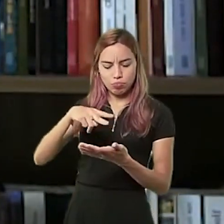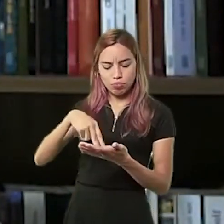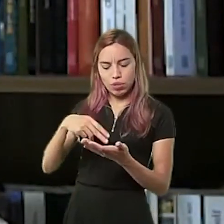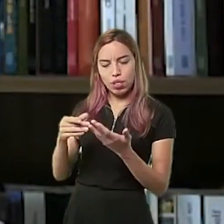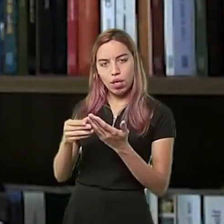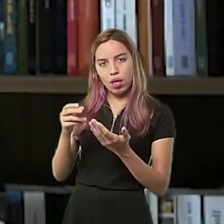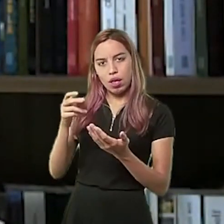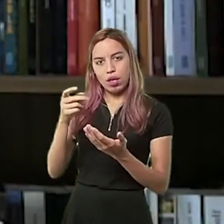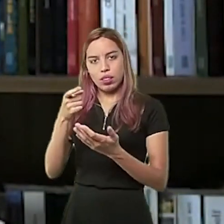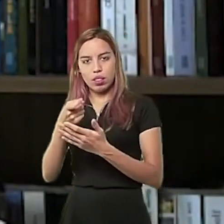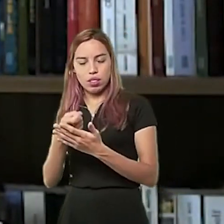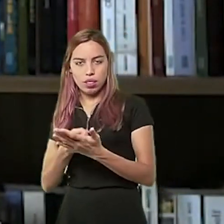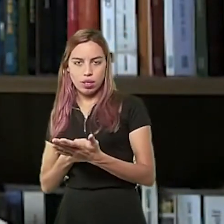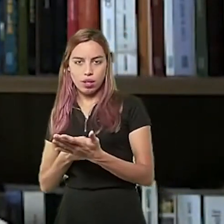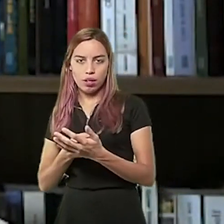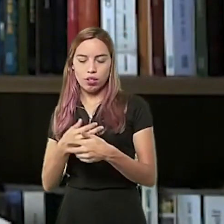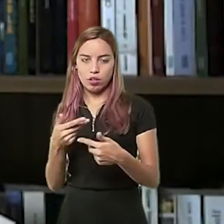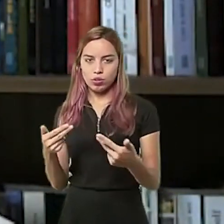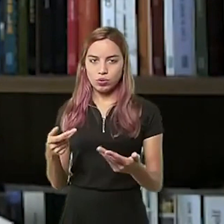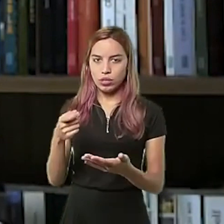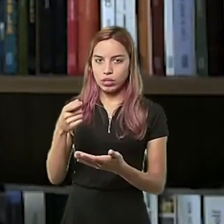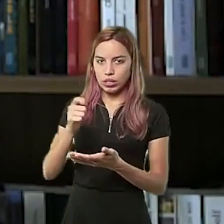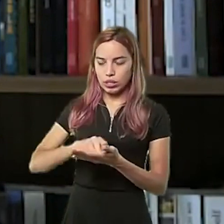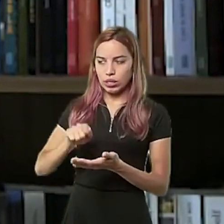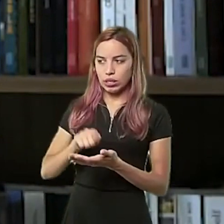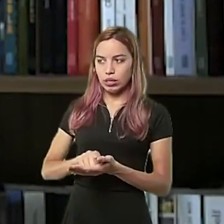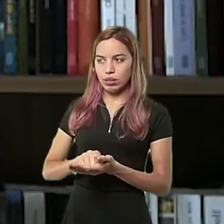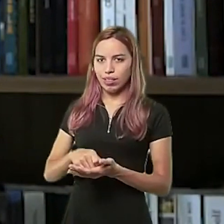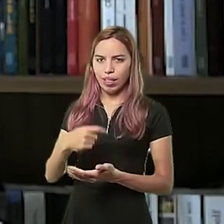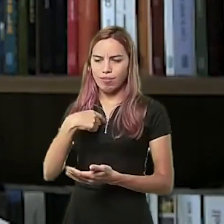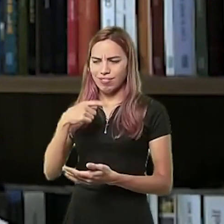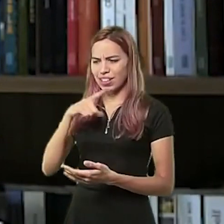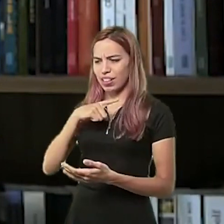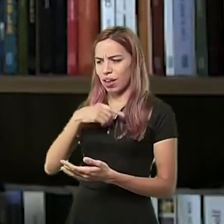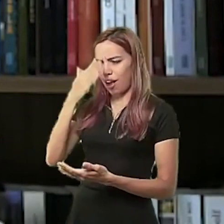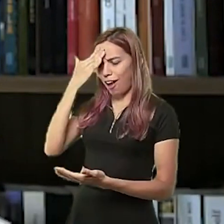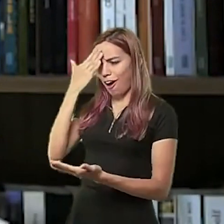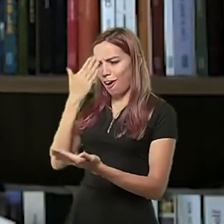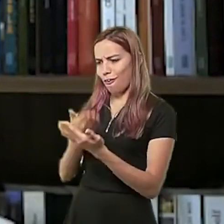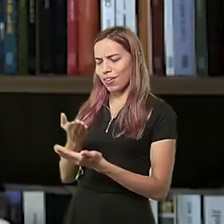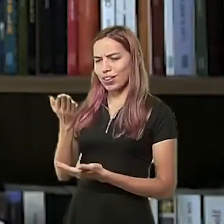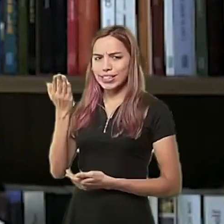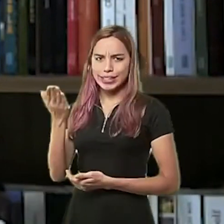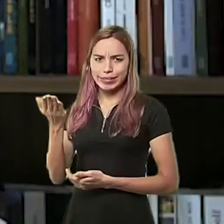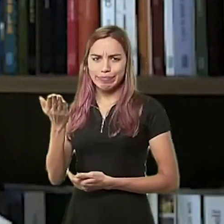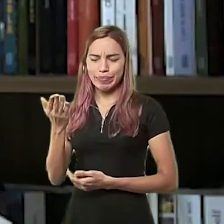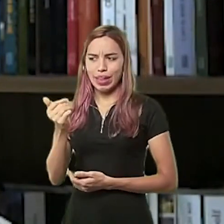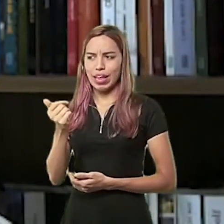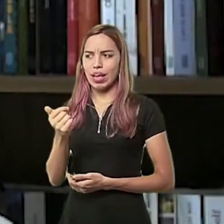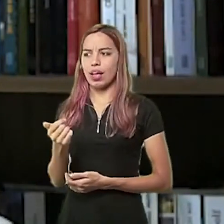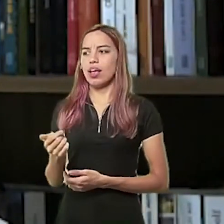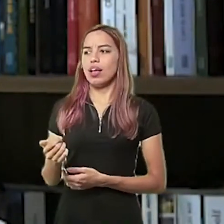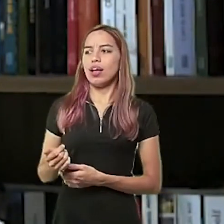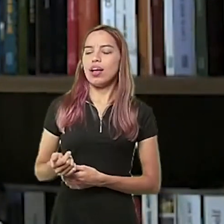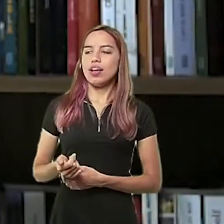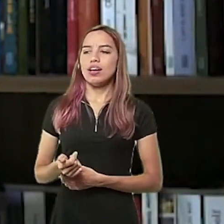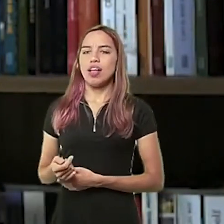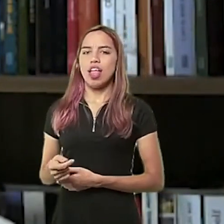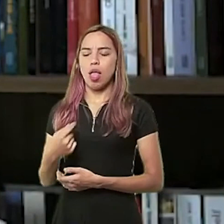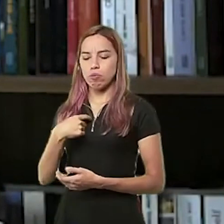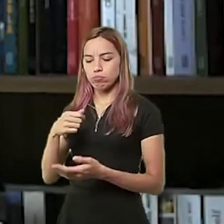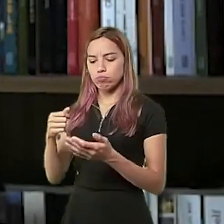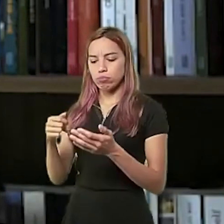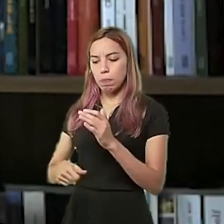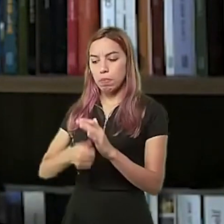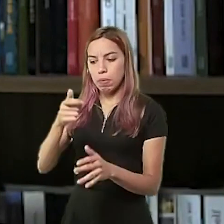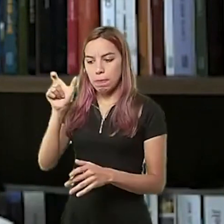que eu escrevo, né? Eu tenho muita confiança nela. E foi a primeira pessoa que eu mostrei os